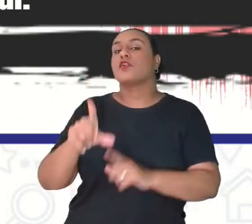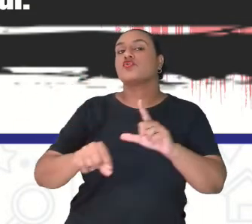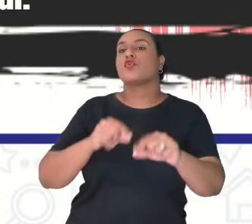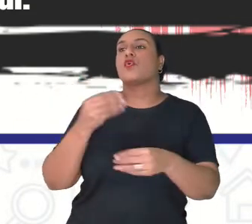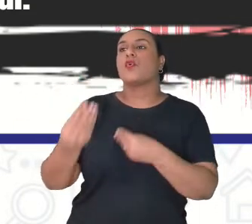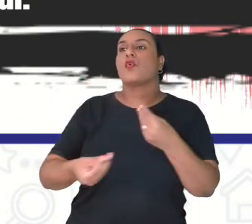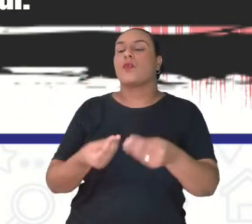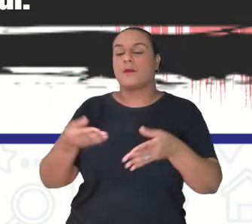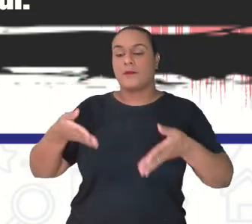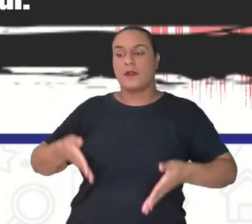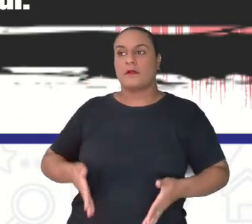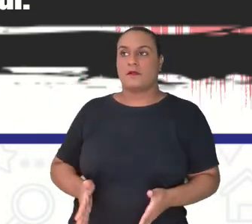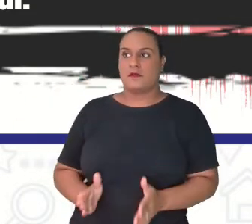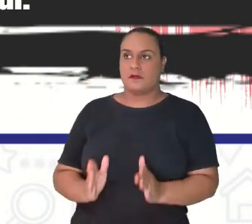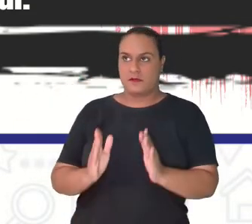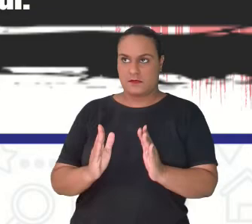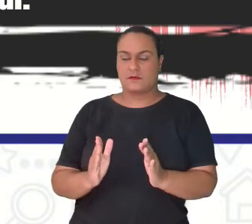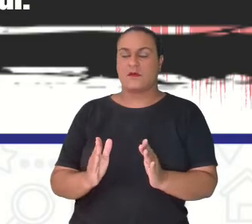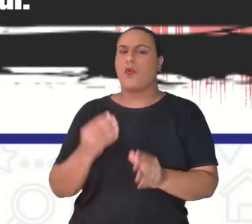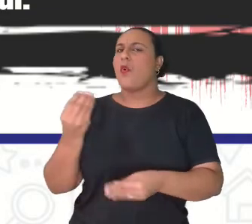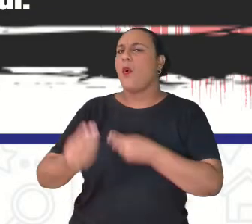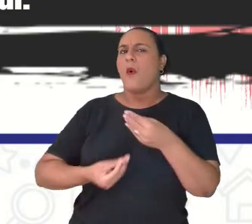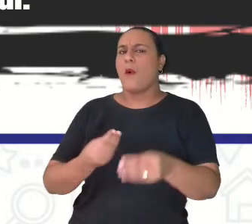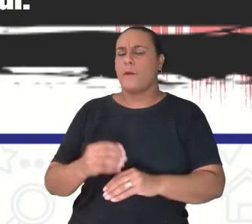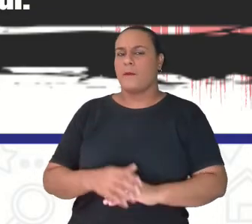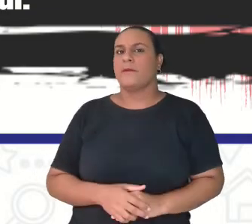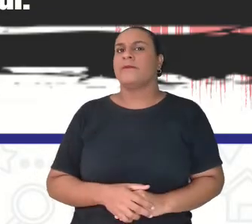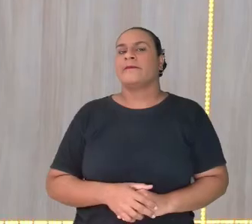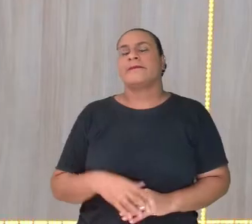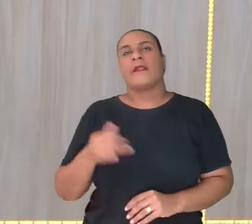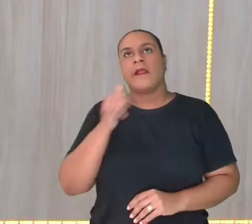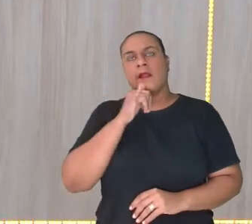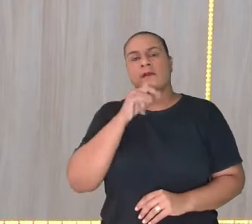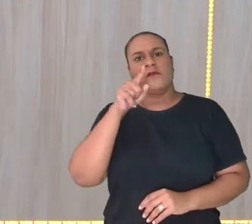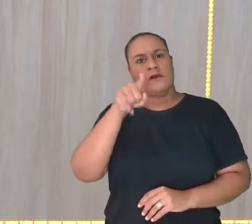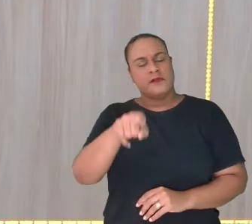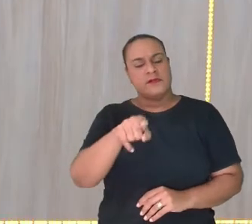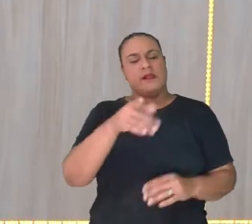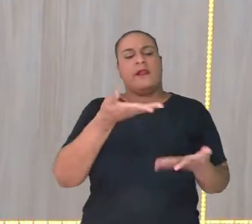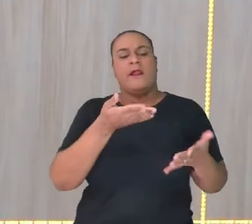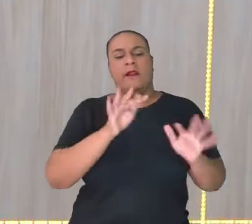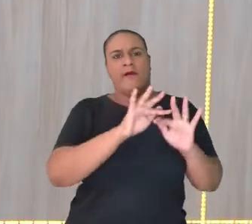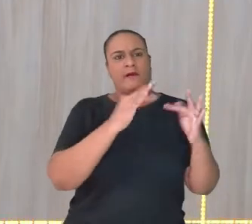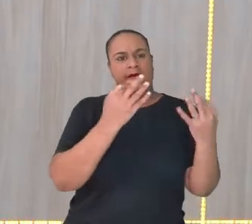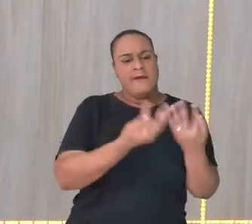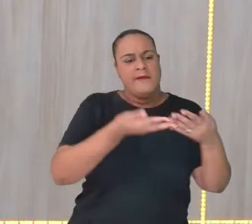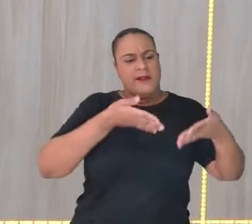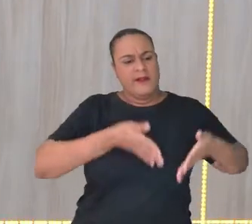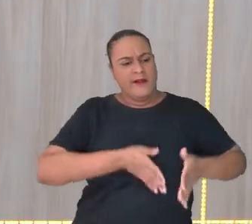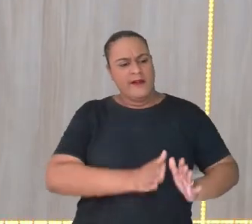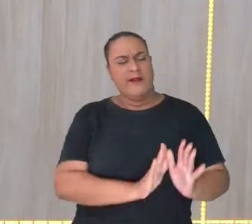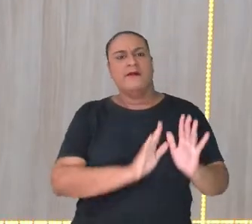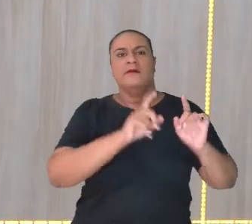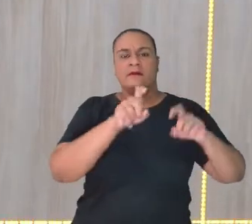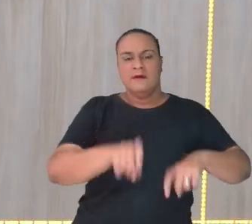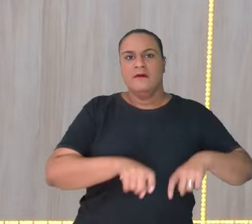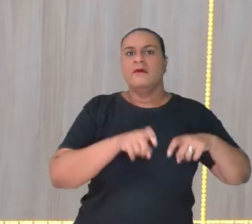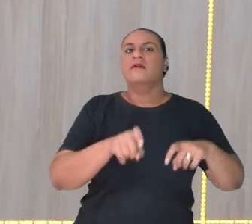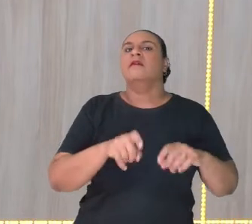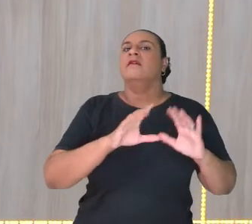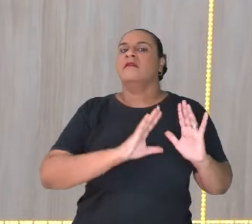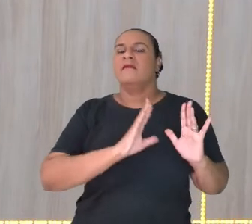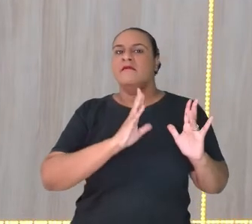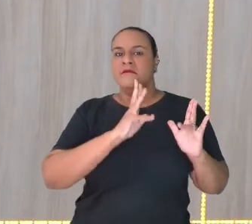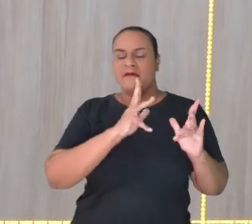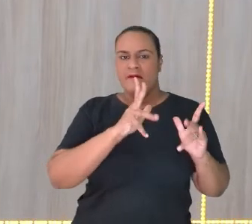pelo nascimento. Como você nasceu em uma família de camponês, você vai ter